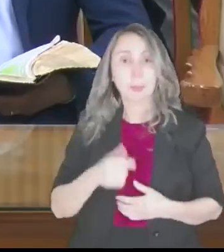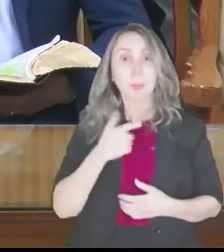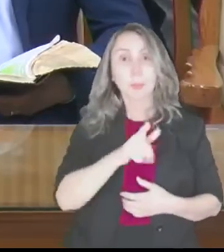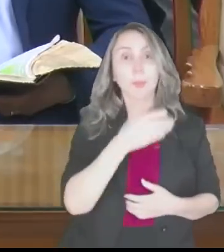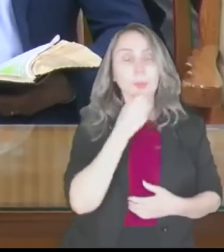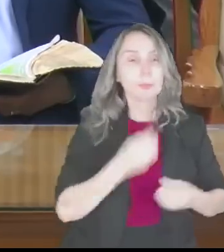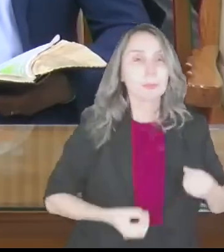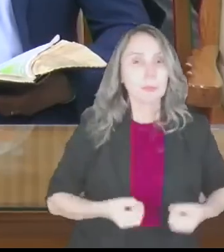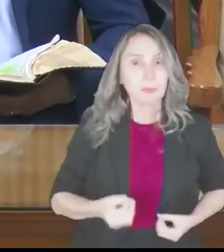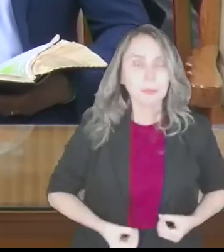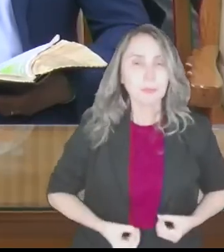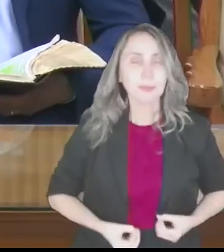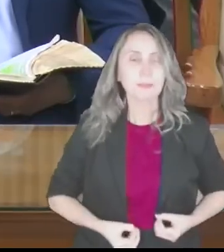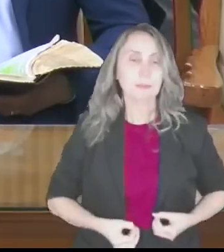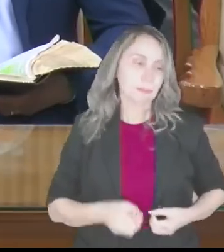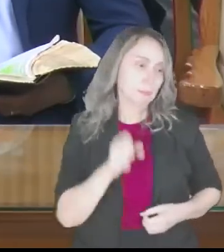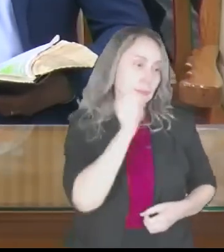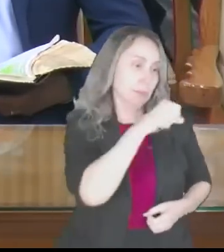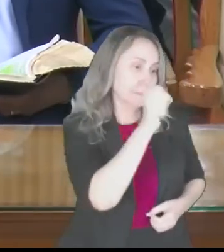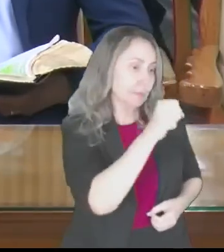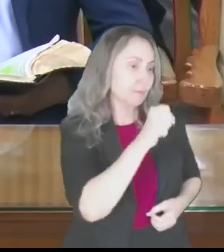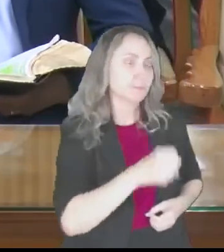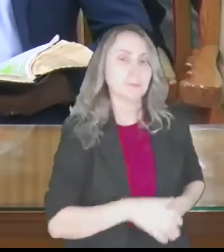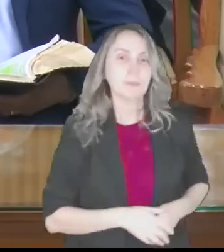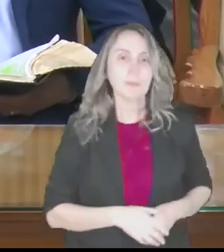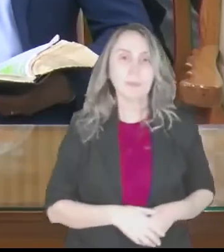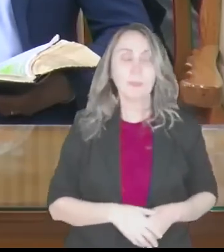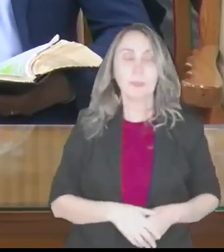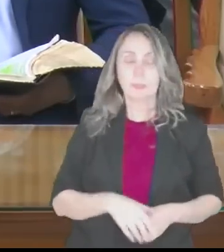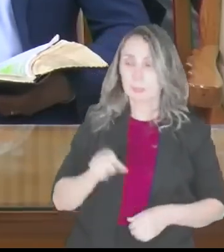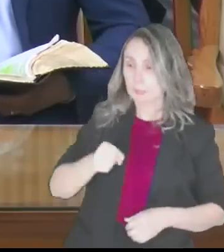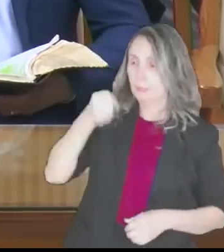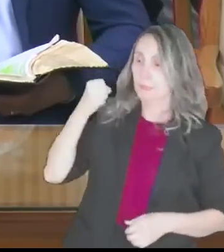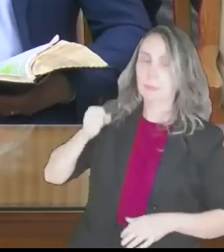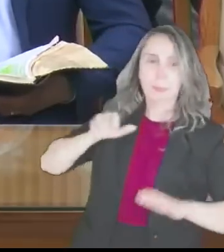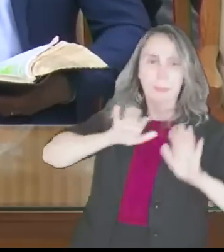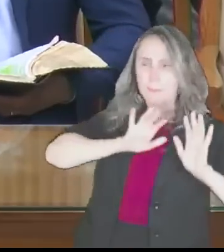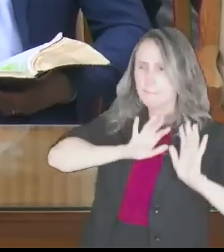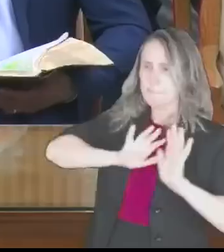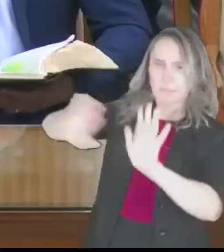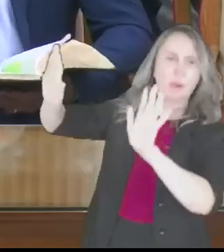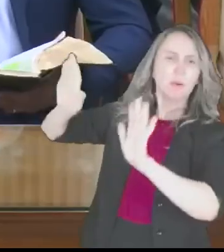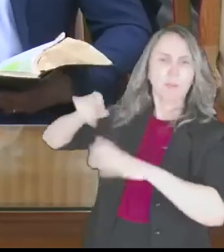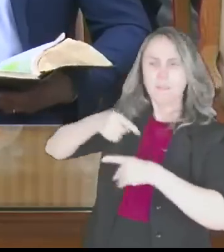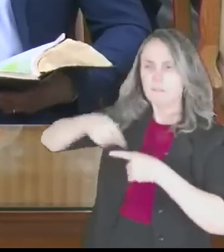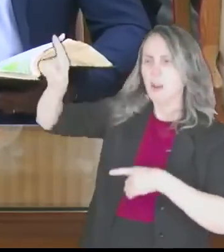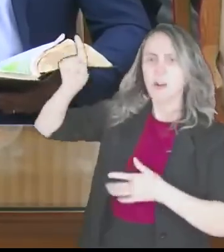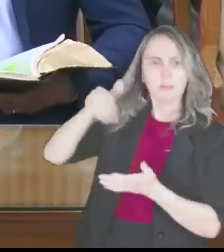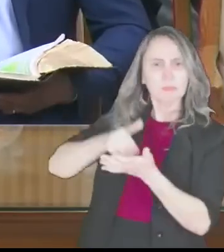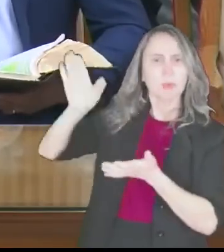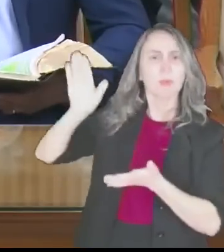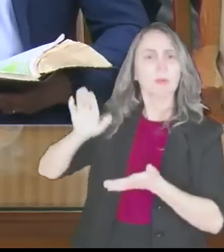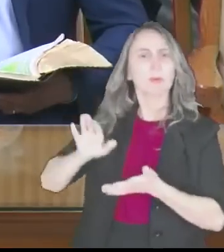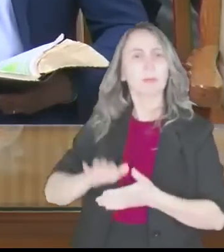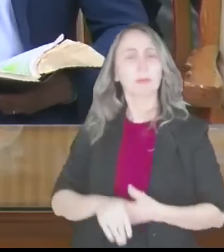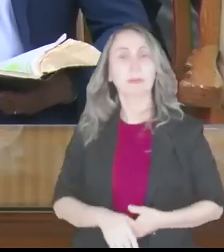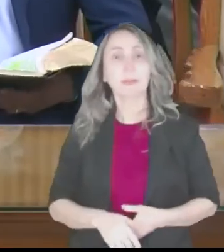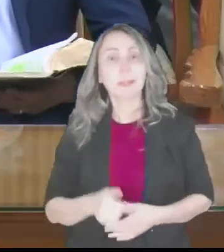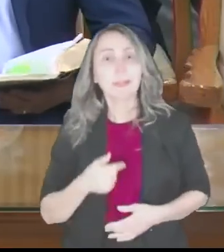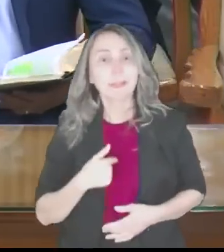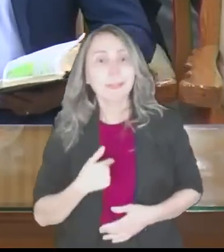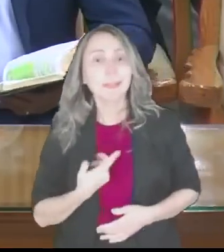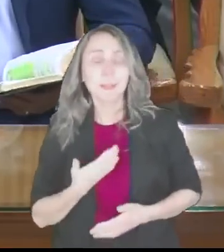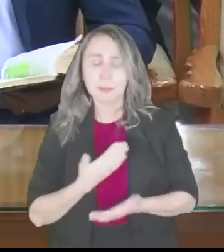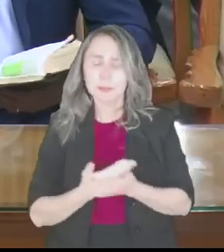chorando. E foi aquele Deus nos acuda. E eu disse, Jesus, e agora? O que é que eu vou fazer? Eu não conheço ninguém. Eu cheguei aqui agora. Aí